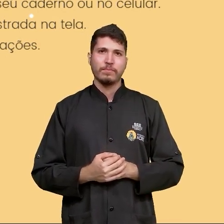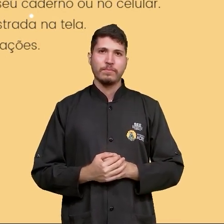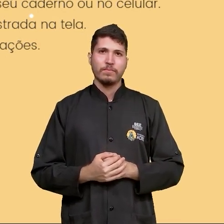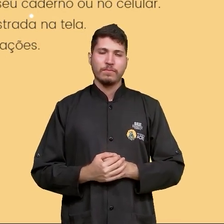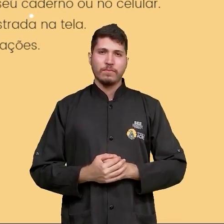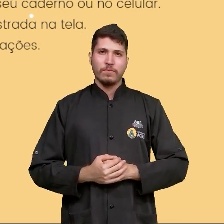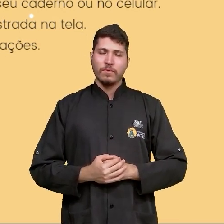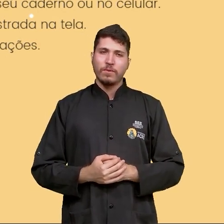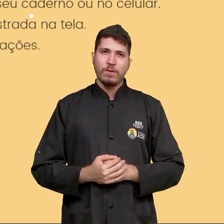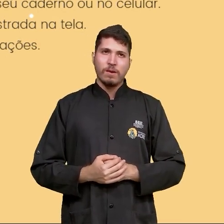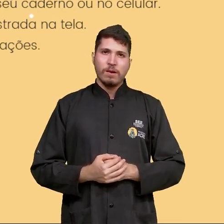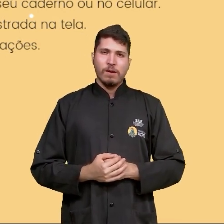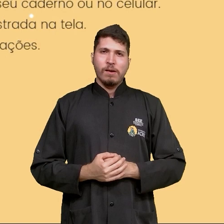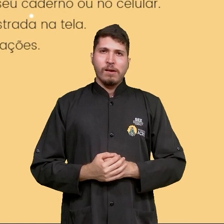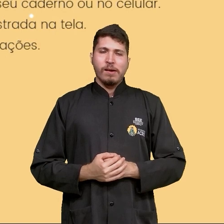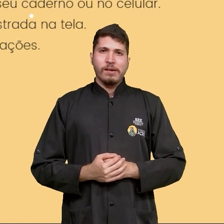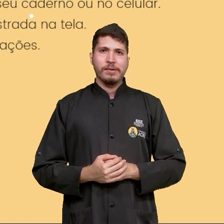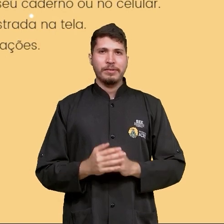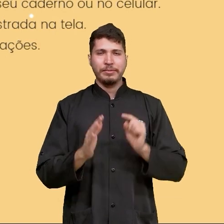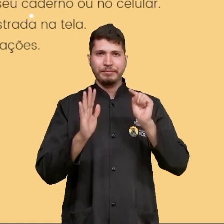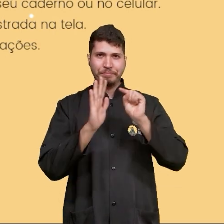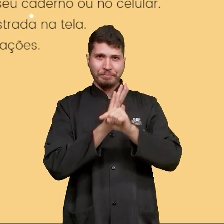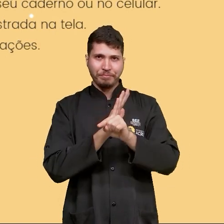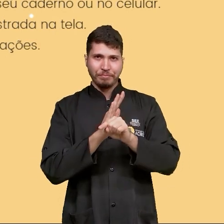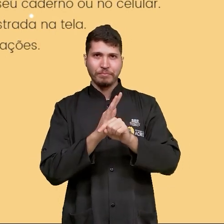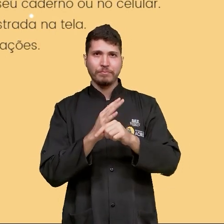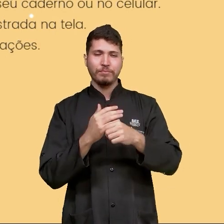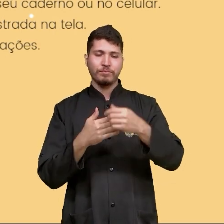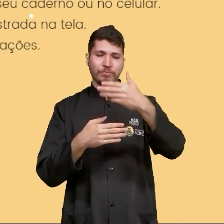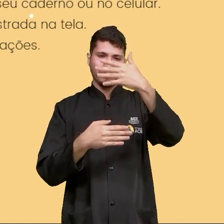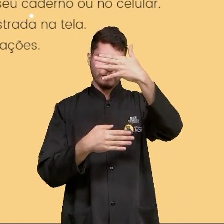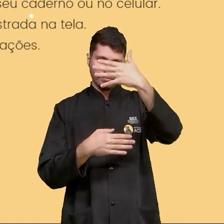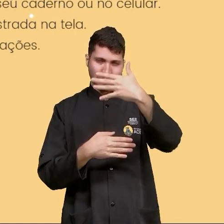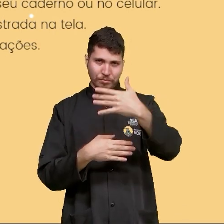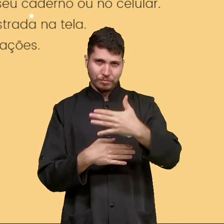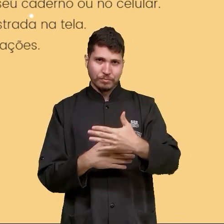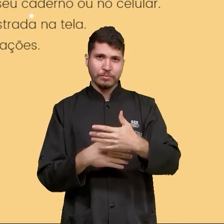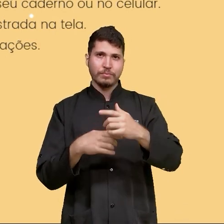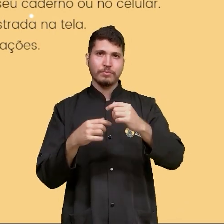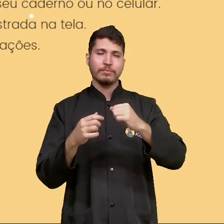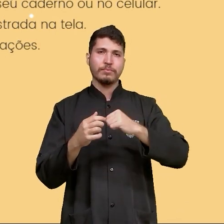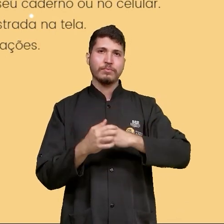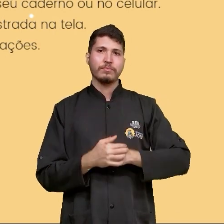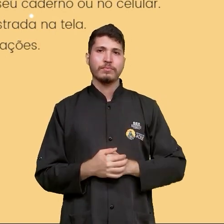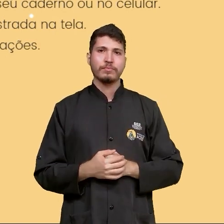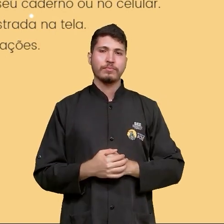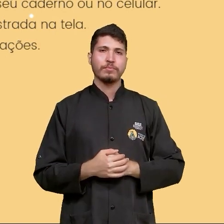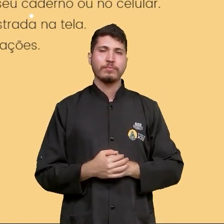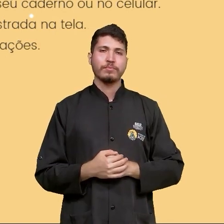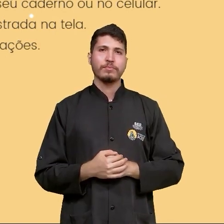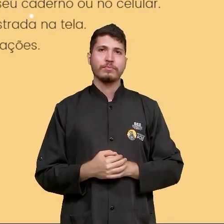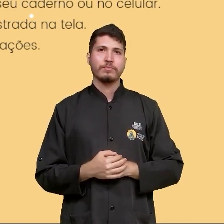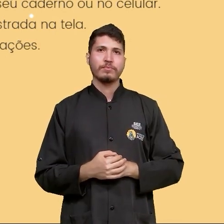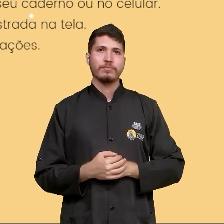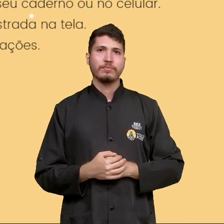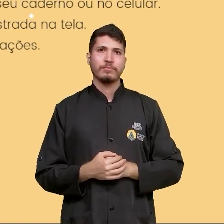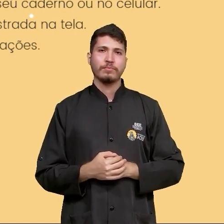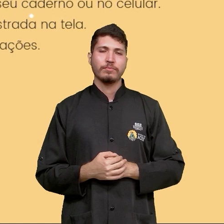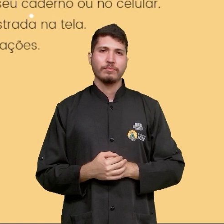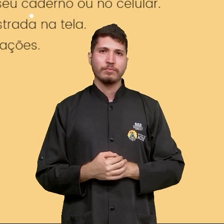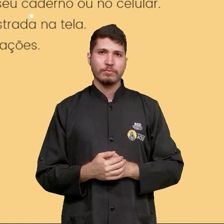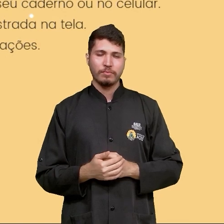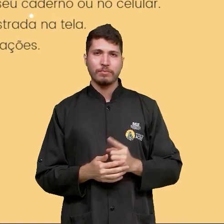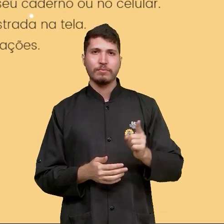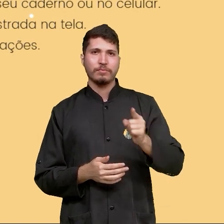lá. As perguntas, elas serão lidas aqui na tela. Depois, elas vão aparecerem, assim que elas aparecerem, você já